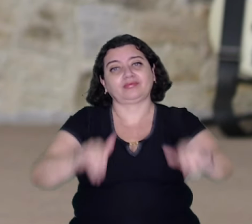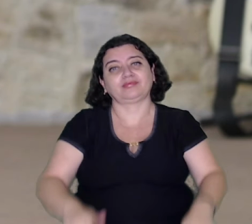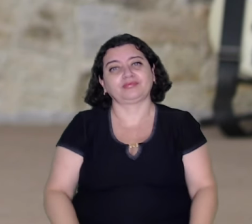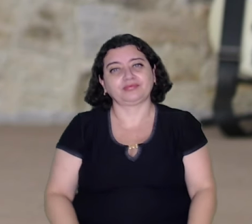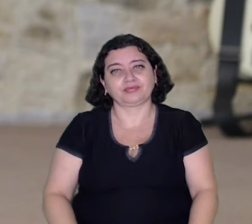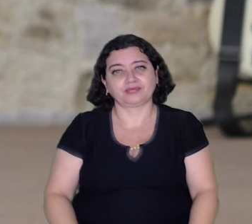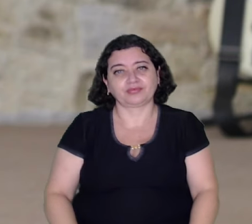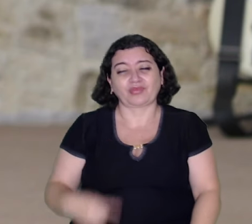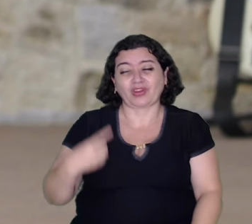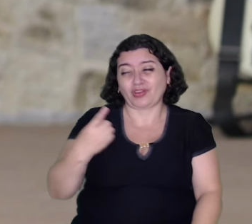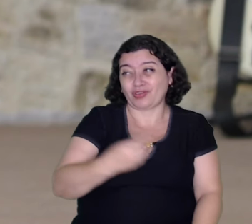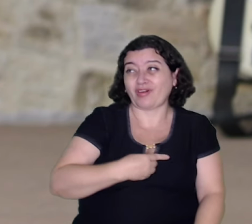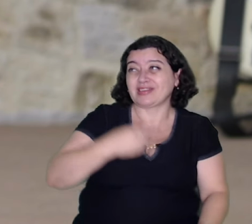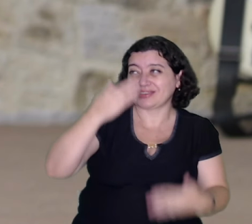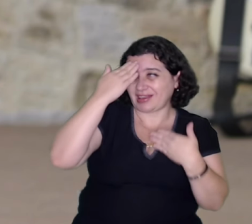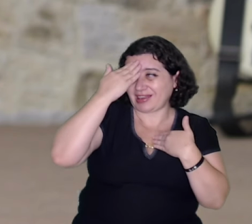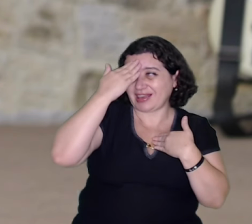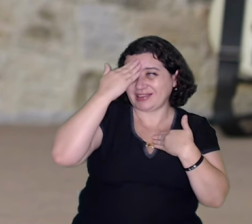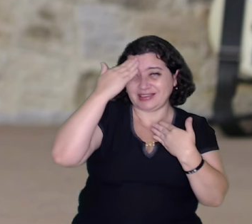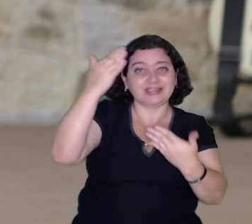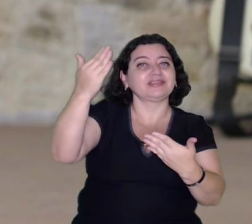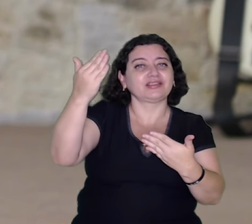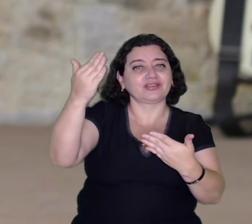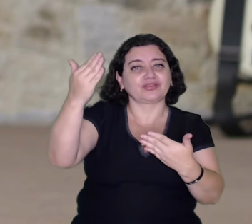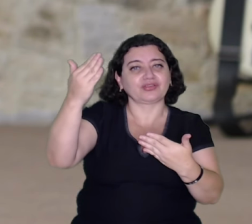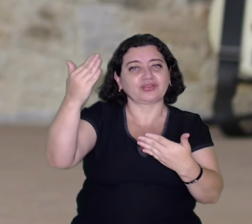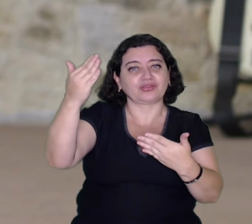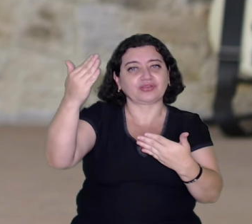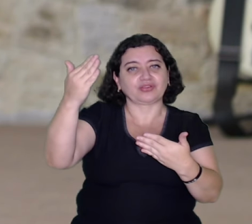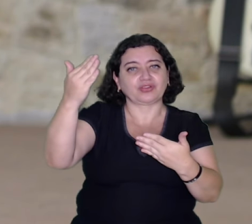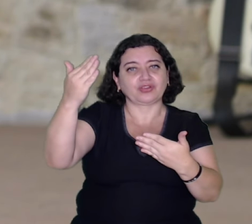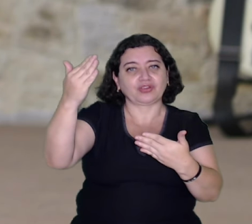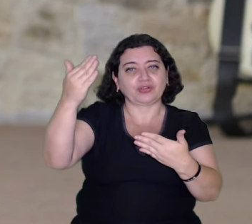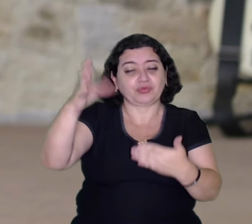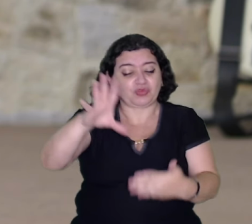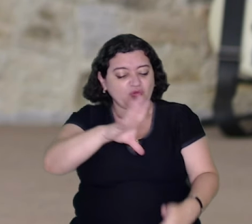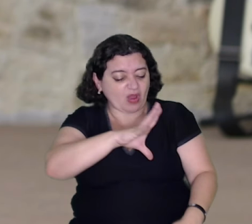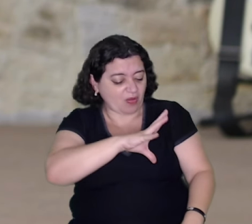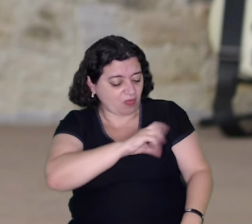Se estamos gratos por algum gesto de amor,